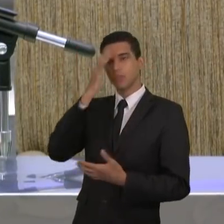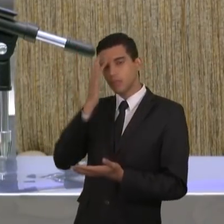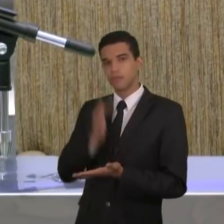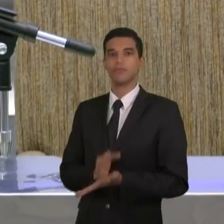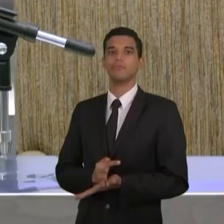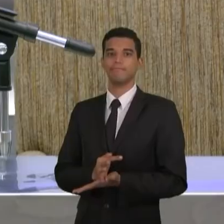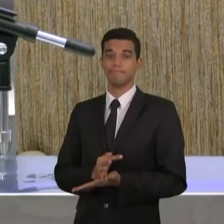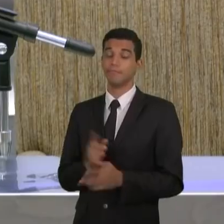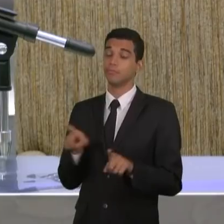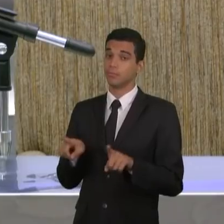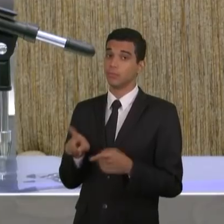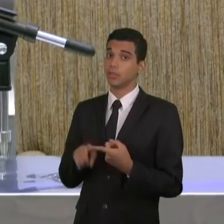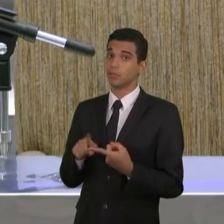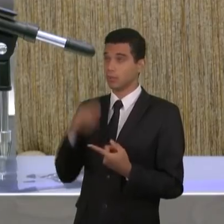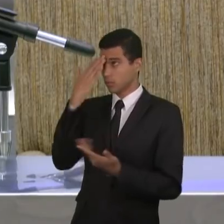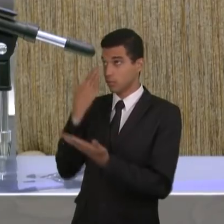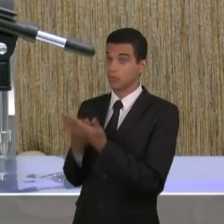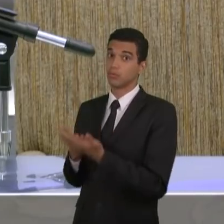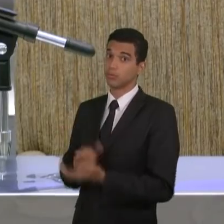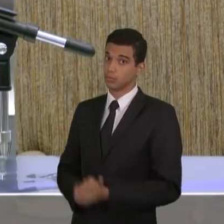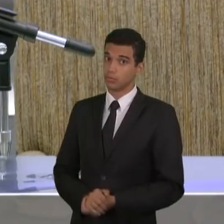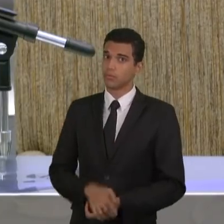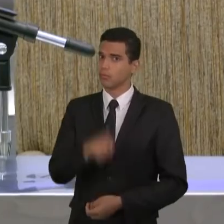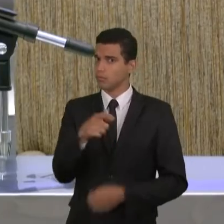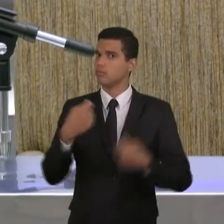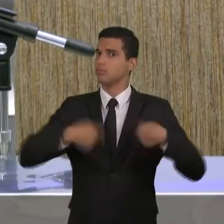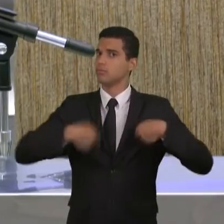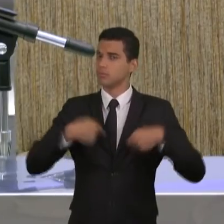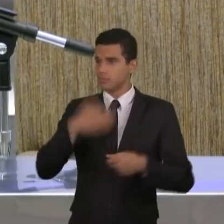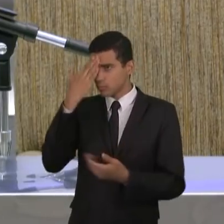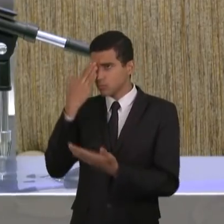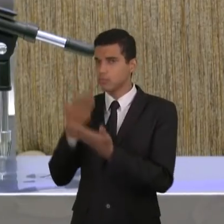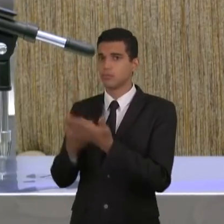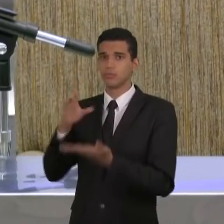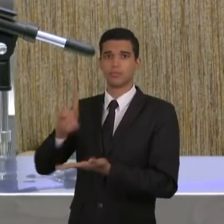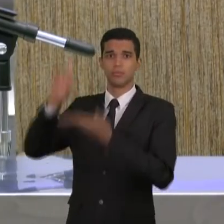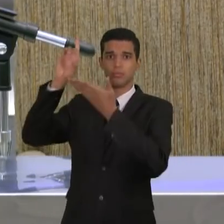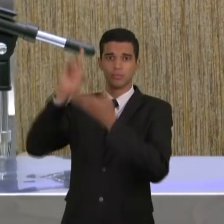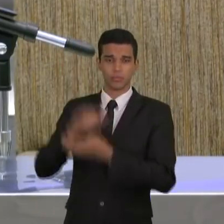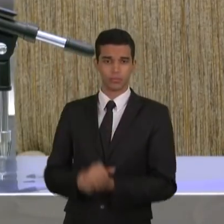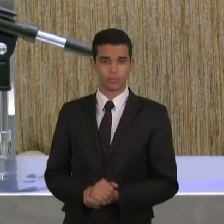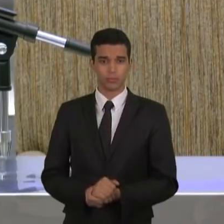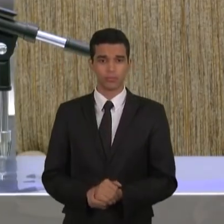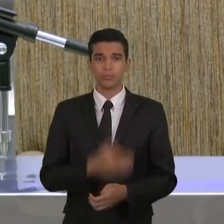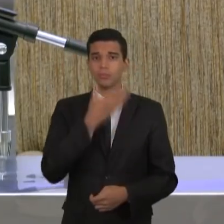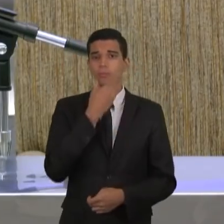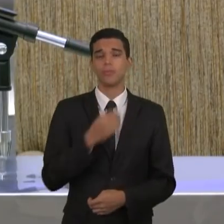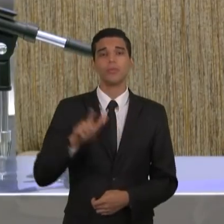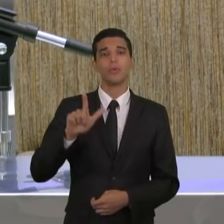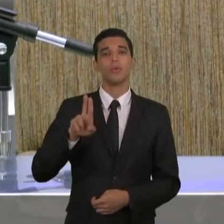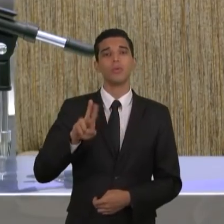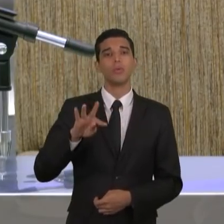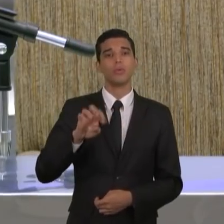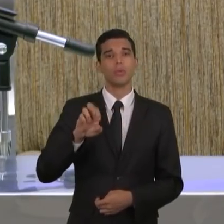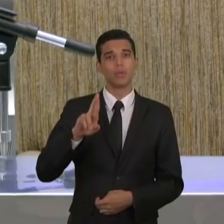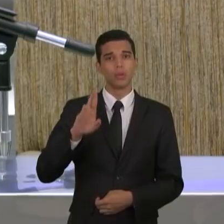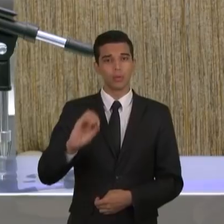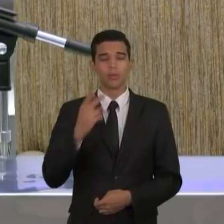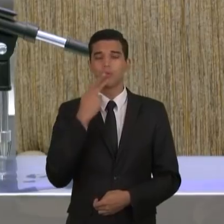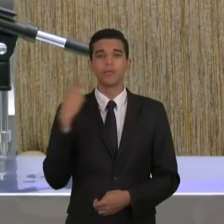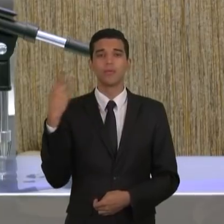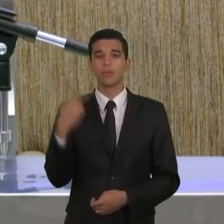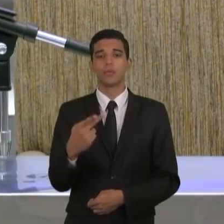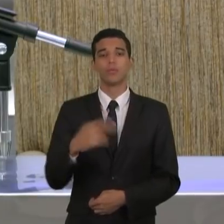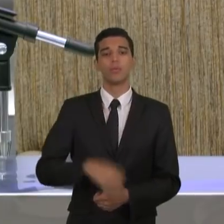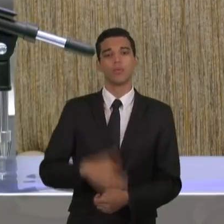confiança você precisa confiar votaram disse que confiança é quando você fecha os seus olhos e se joga em